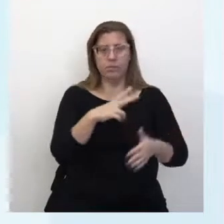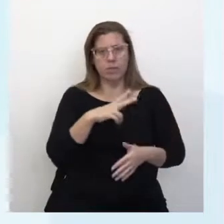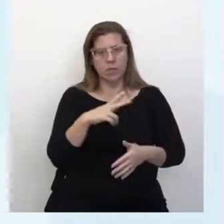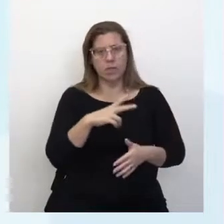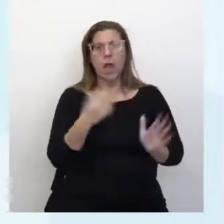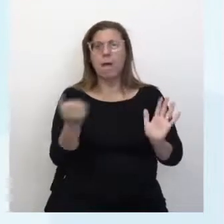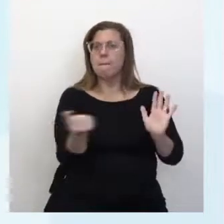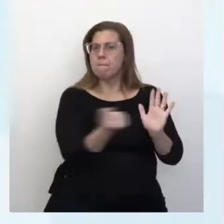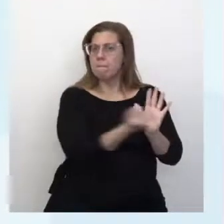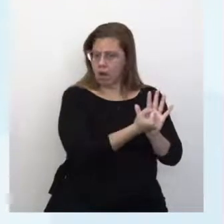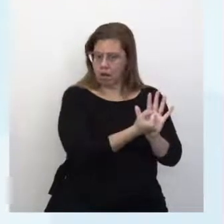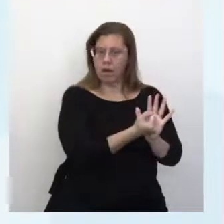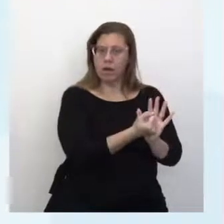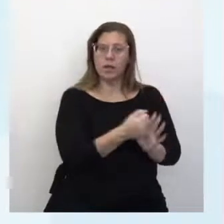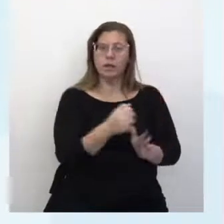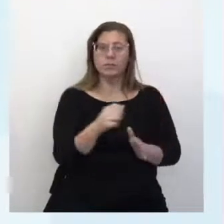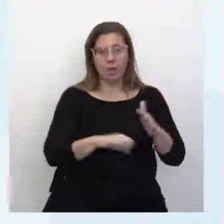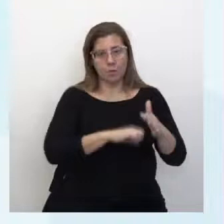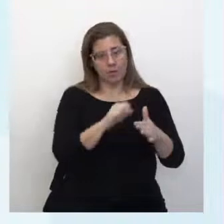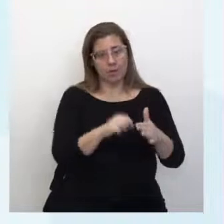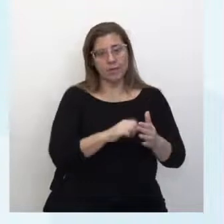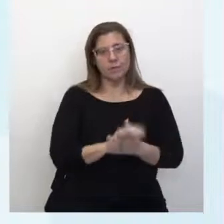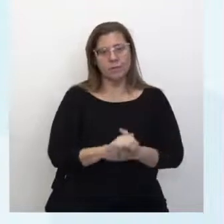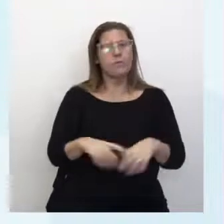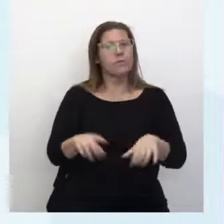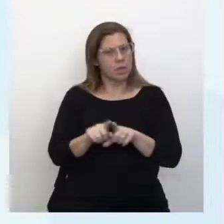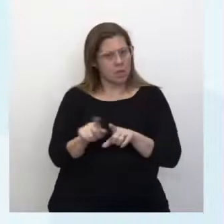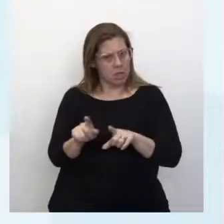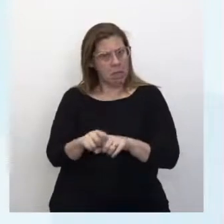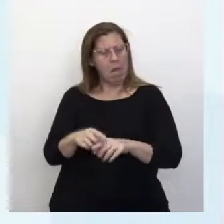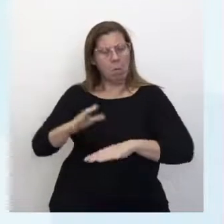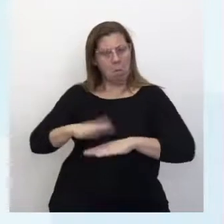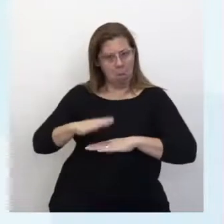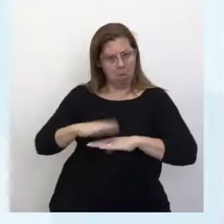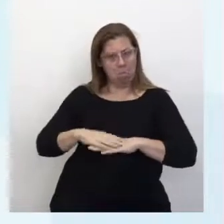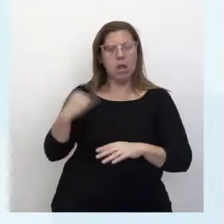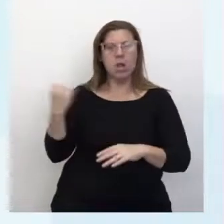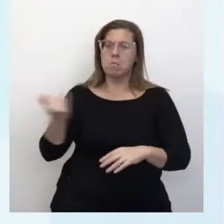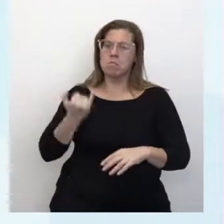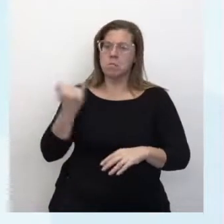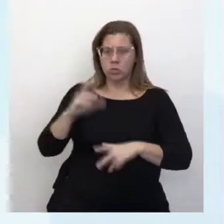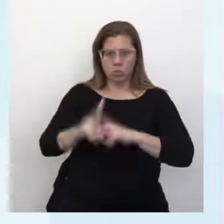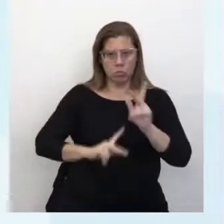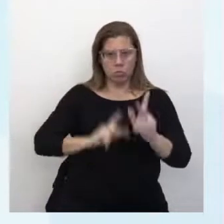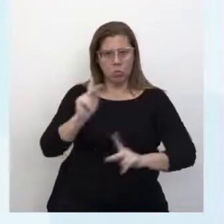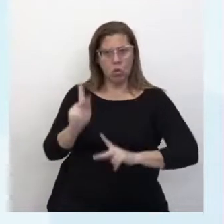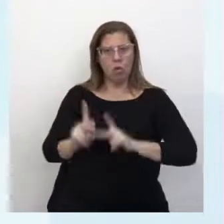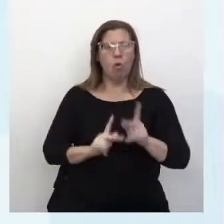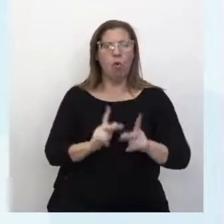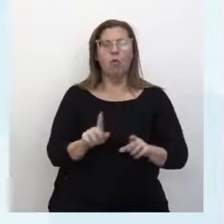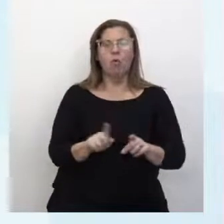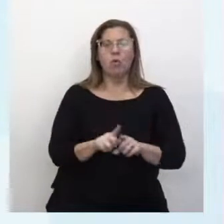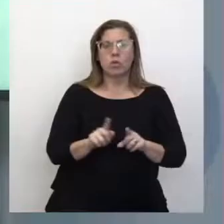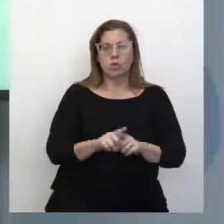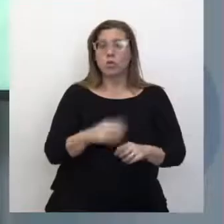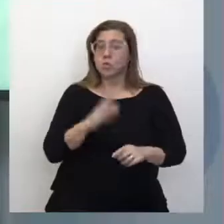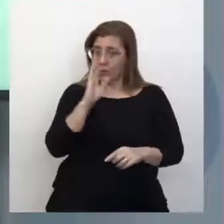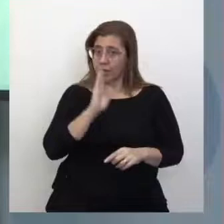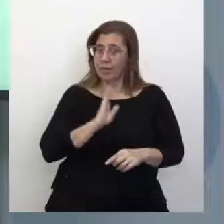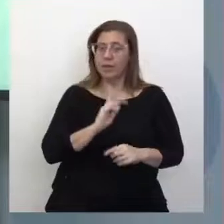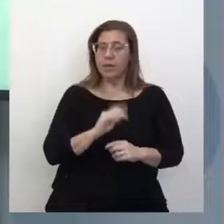marca dessa empresa, enfim, tá? Claro que eles também prestam serviços importantes aí à população e muitos até